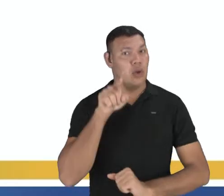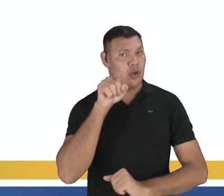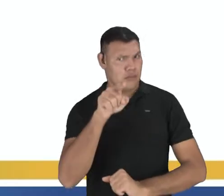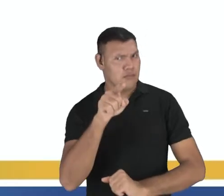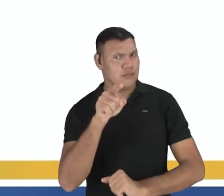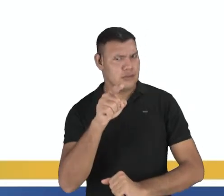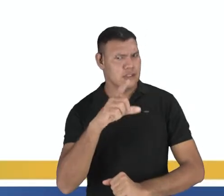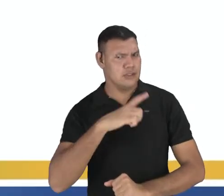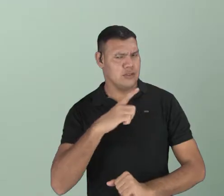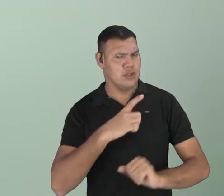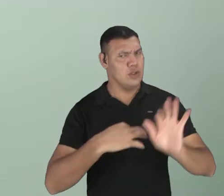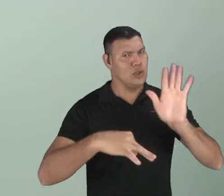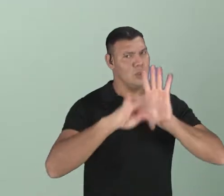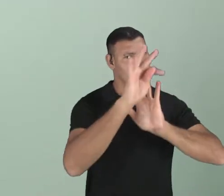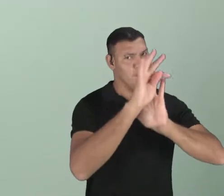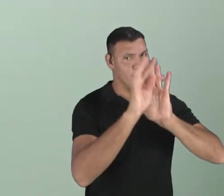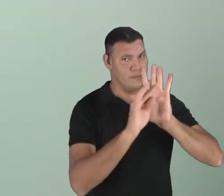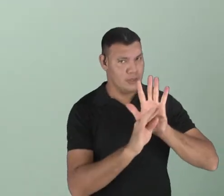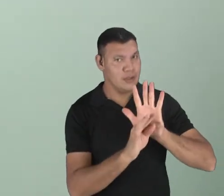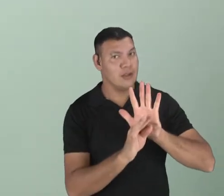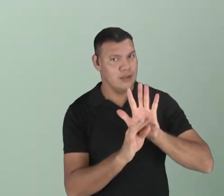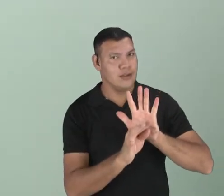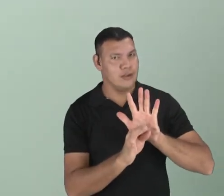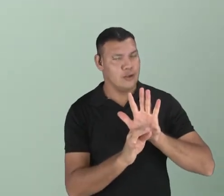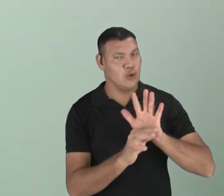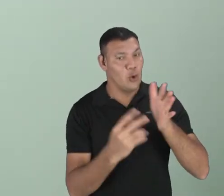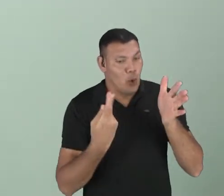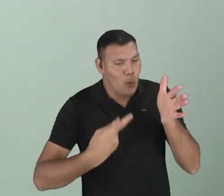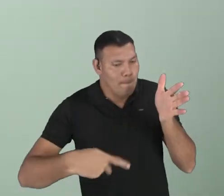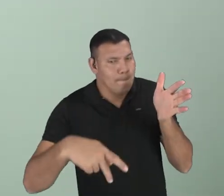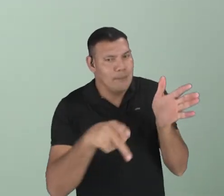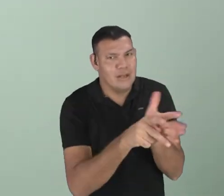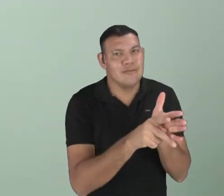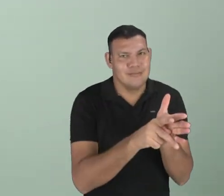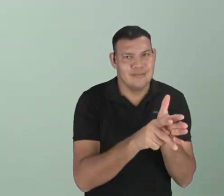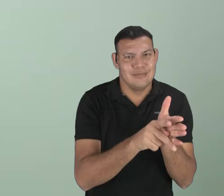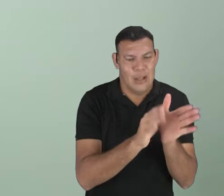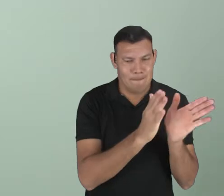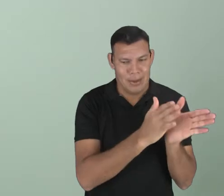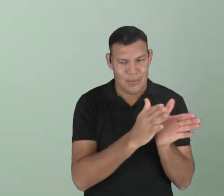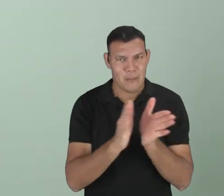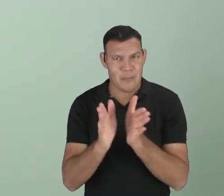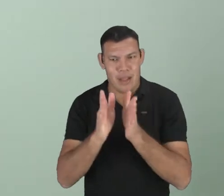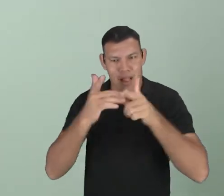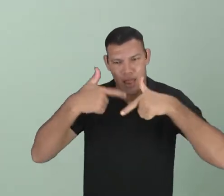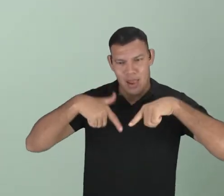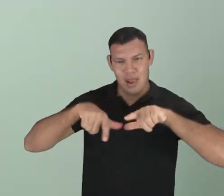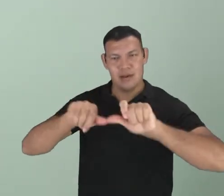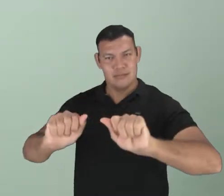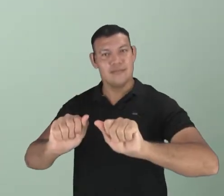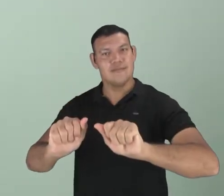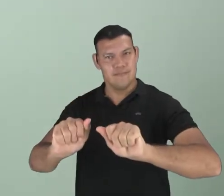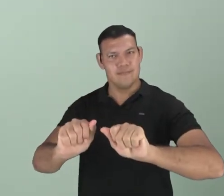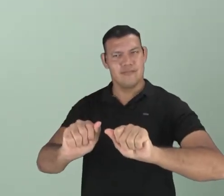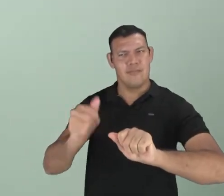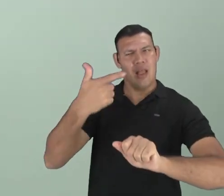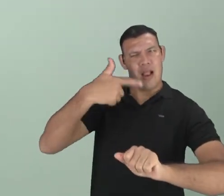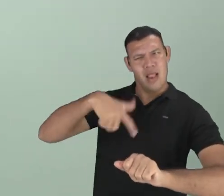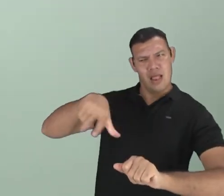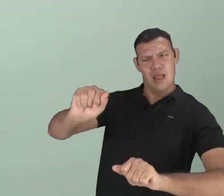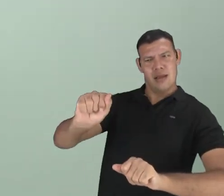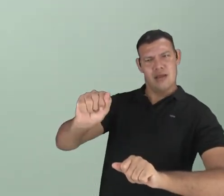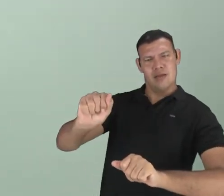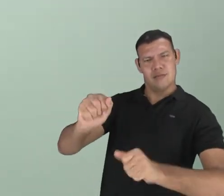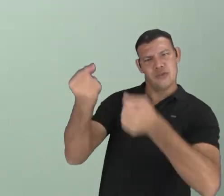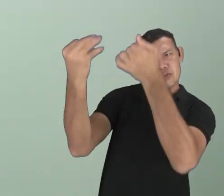vezes que você tiver um texto que ele está falando sobre o próprio processo da linguagem, a